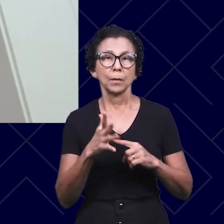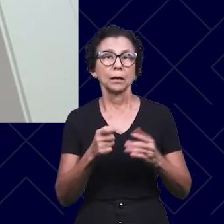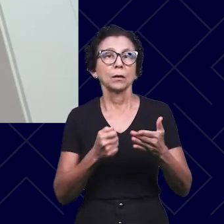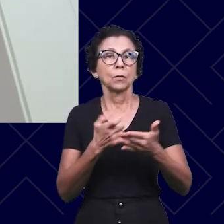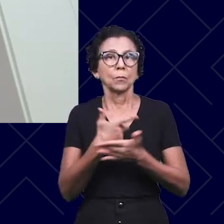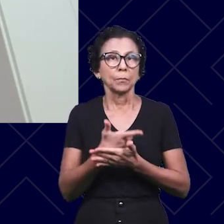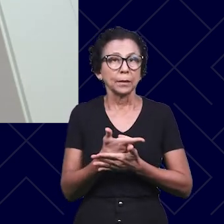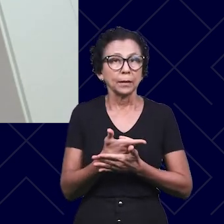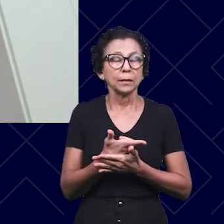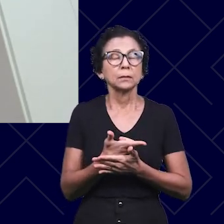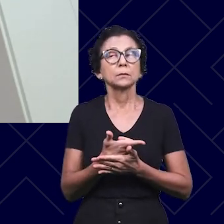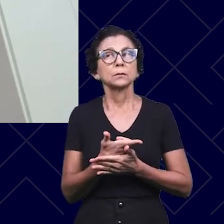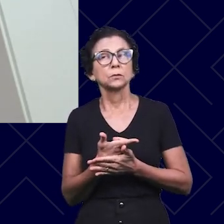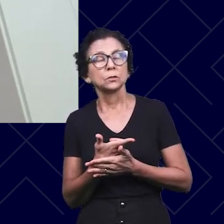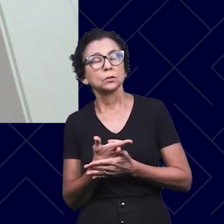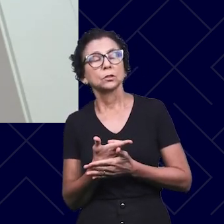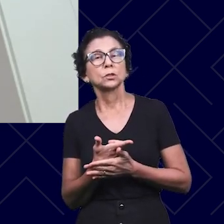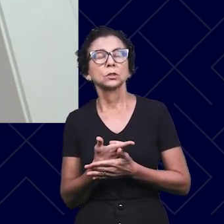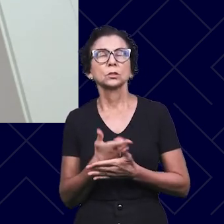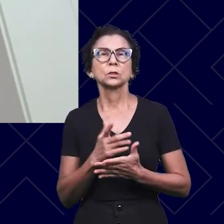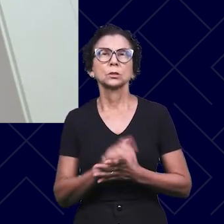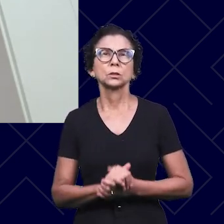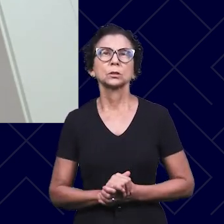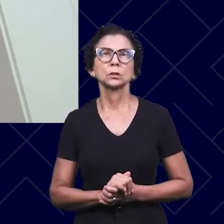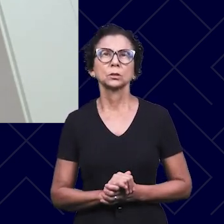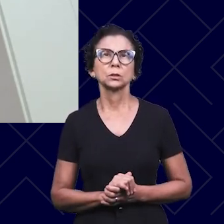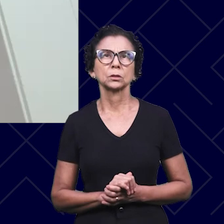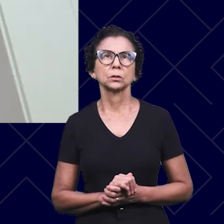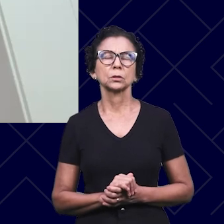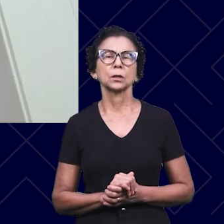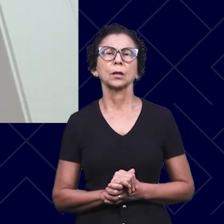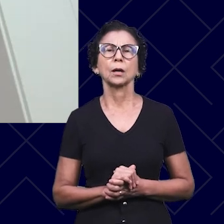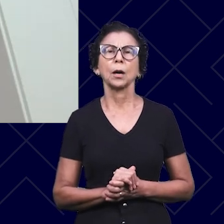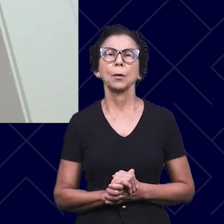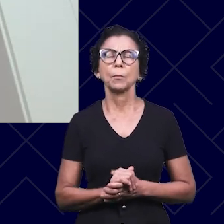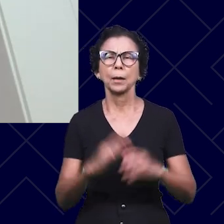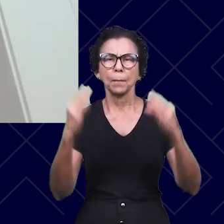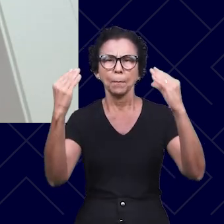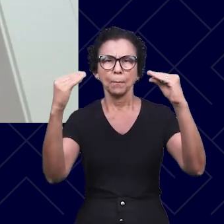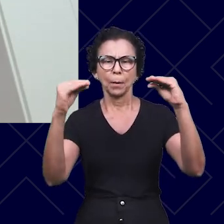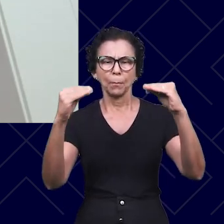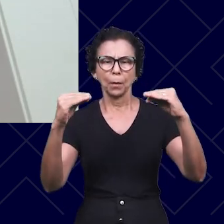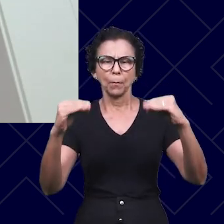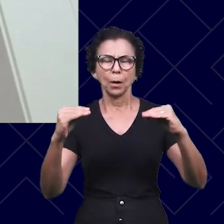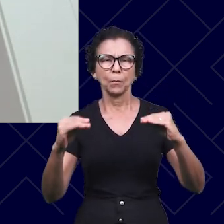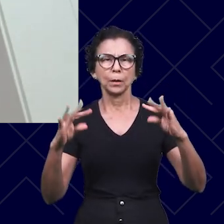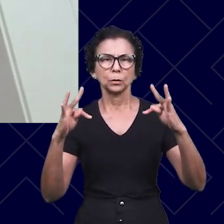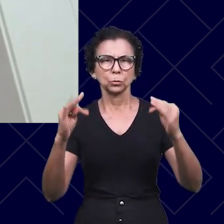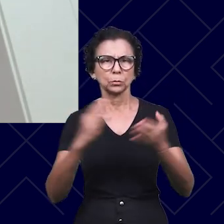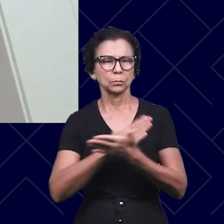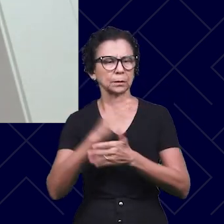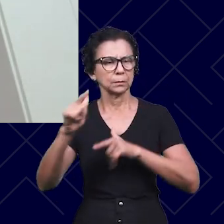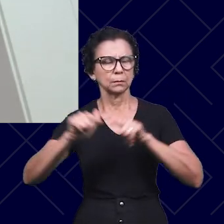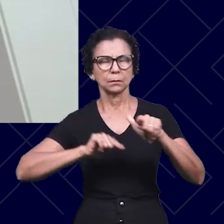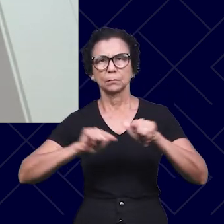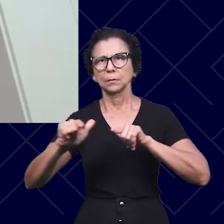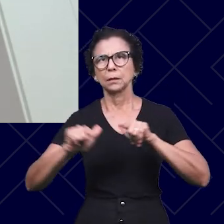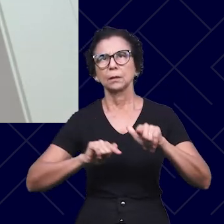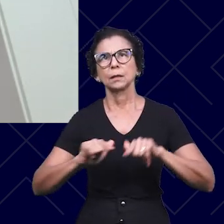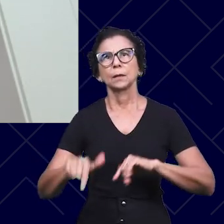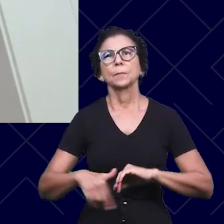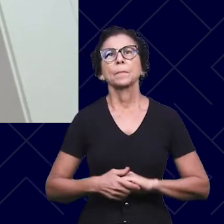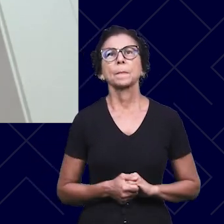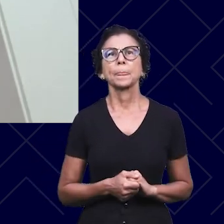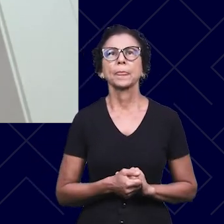Foi dessa forma que eu fui vendo, e até hoje, né? Continuo vendo alguns vídeos na internet, vendo alguns parceiros, às vezes nos